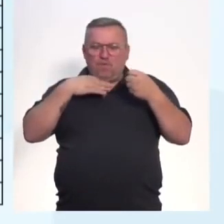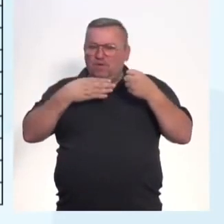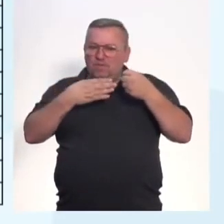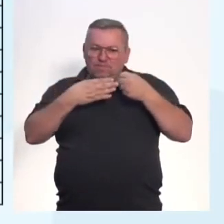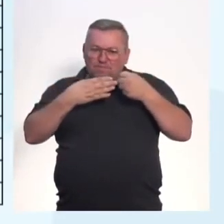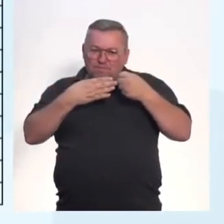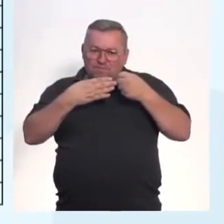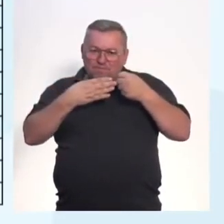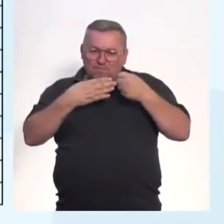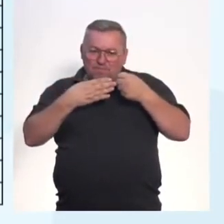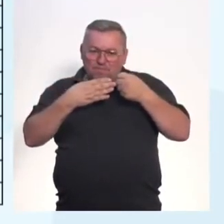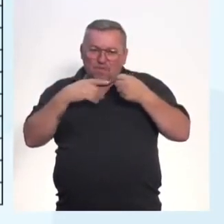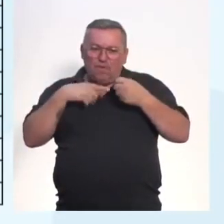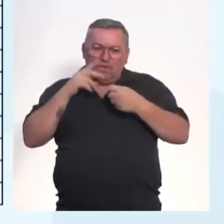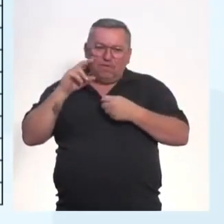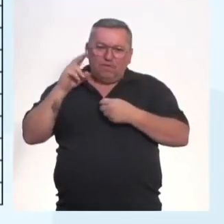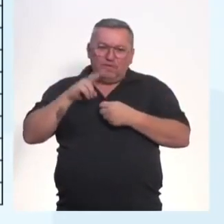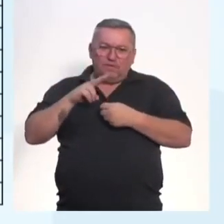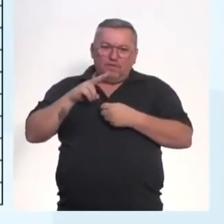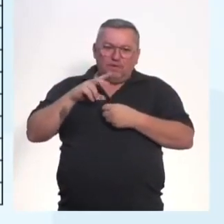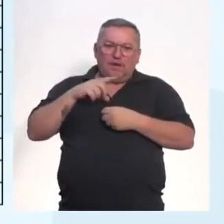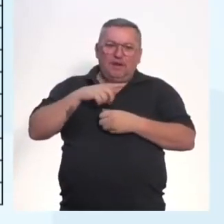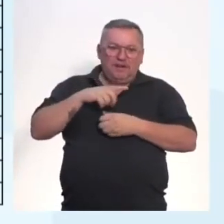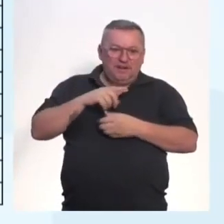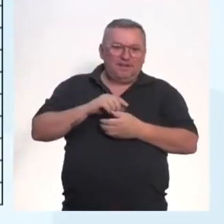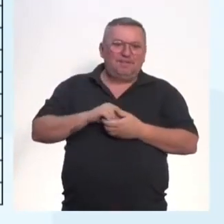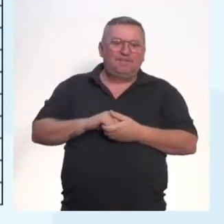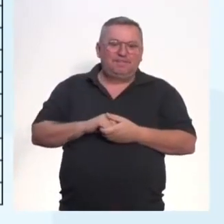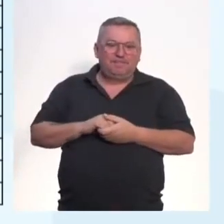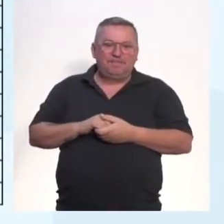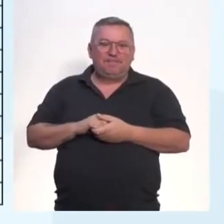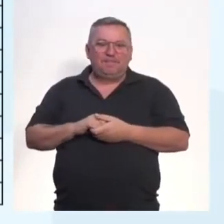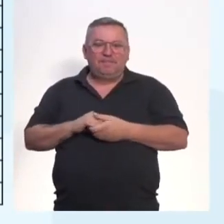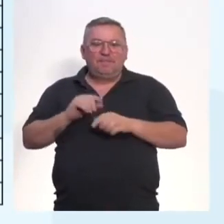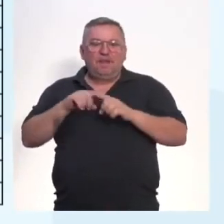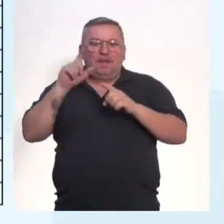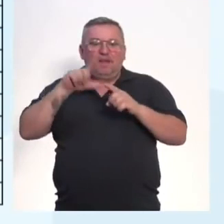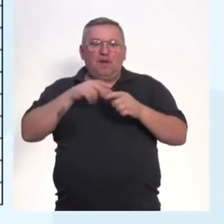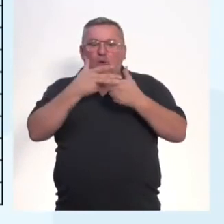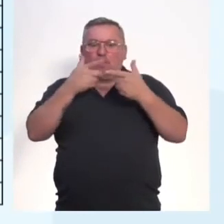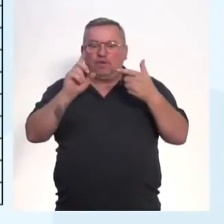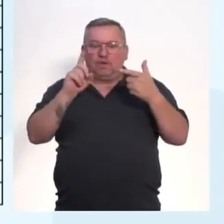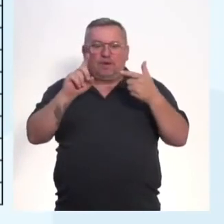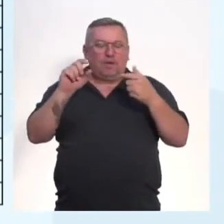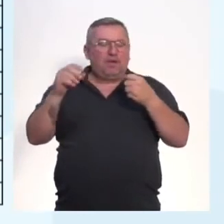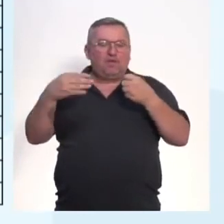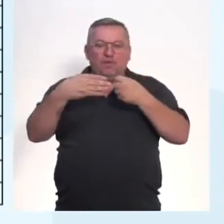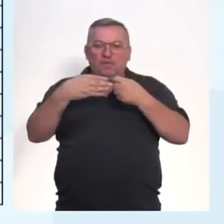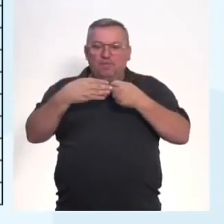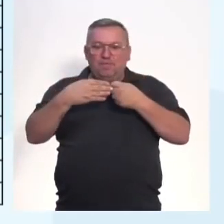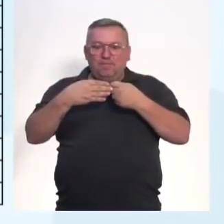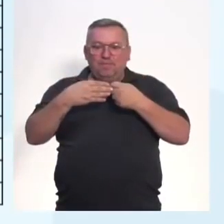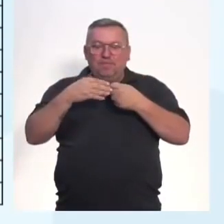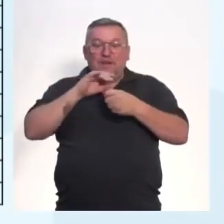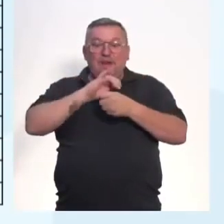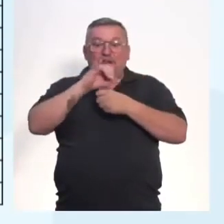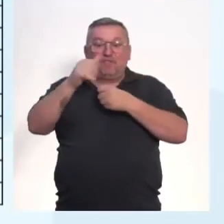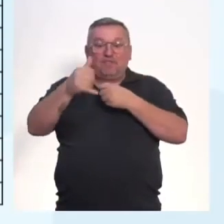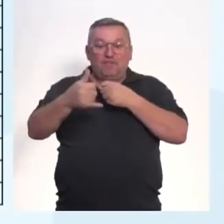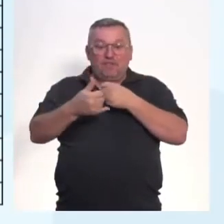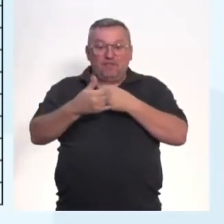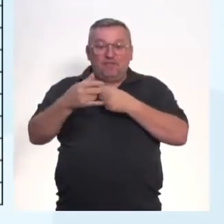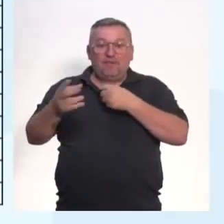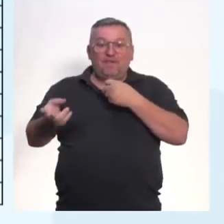estou olhando aqui que você fez pegadinha. Eu fiz, Tem óbvio. outras coisas aqui que não são substantivos. Tem, porque Tem adjetivo, tem